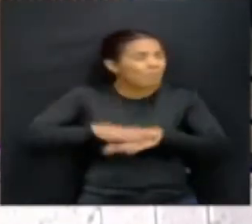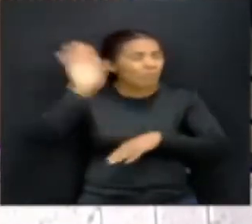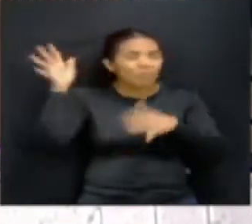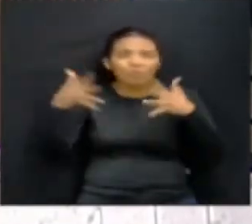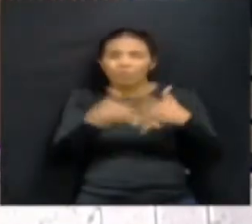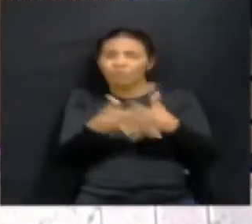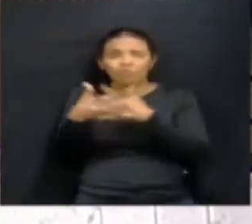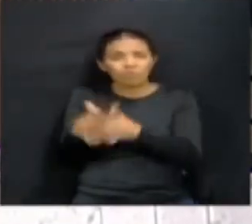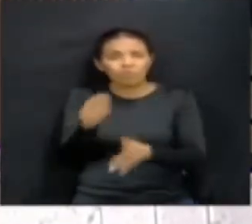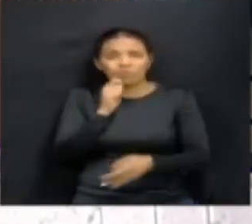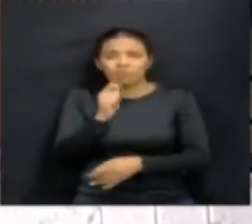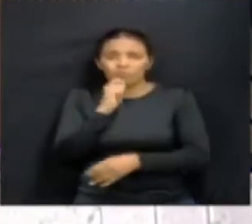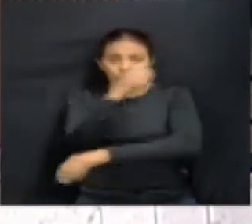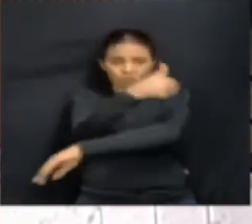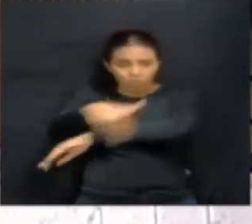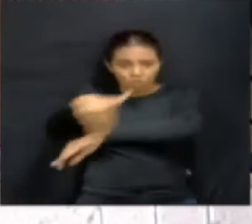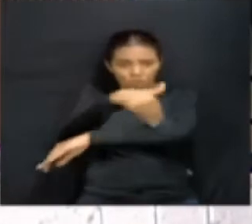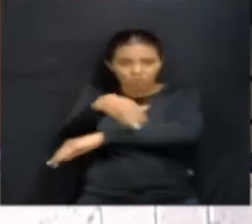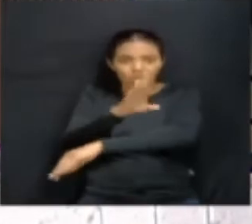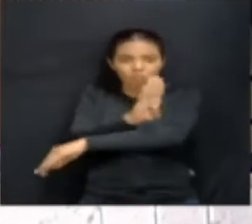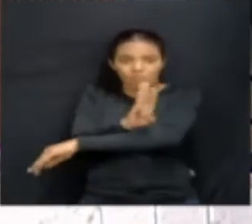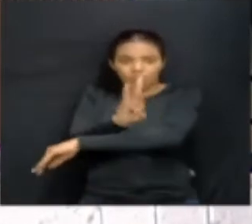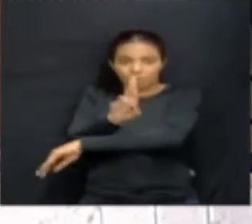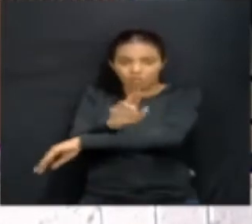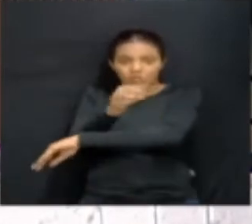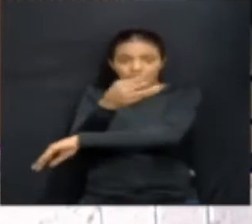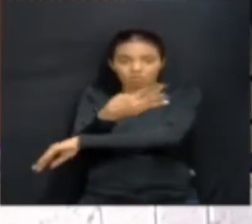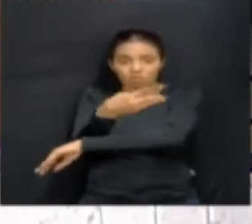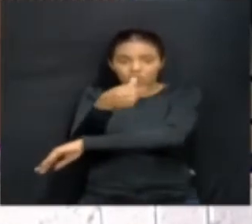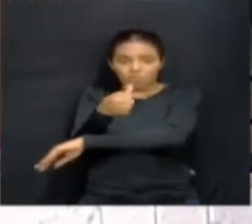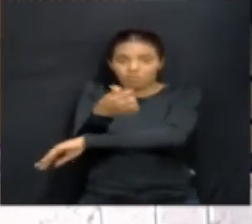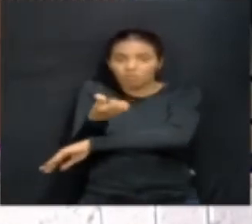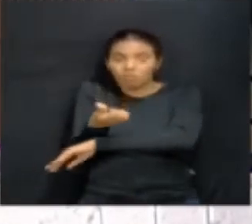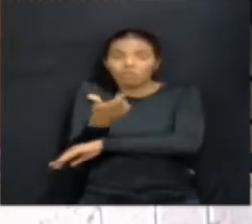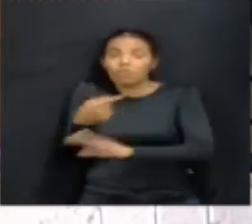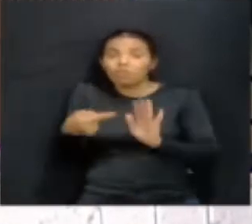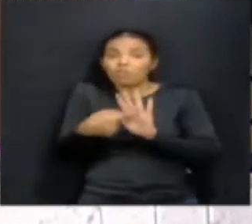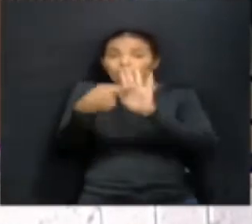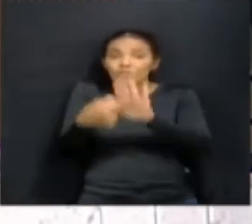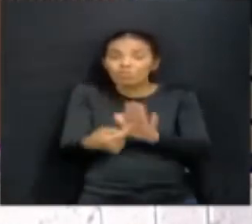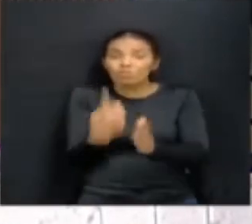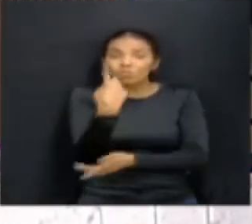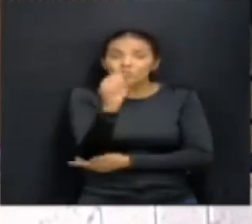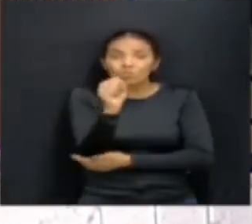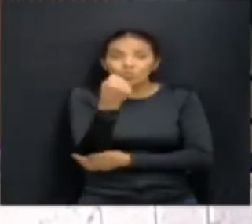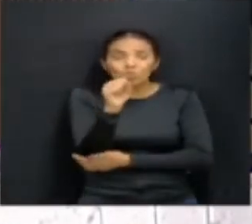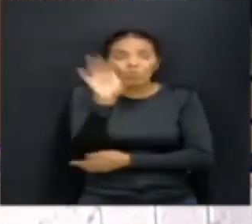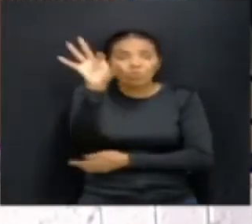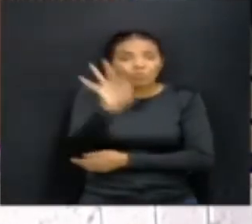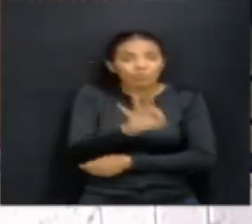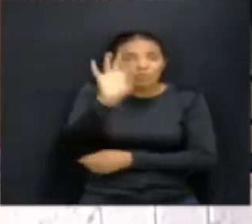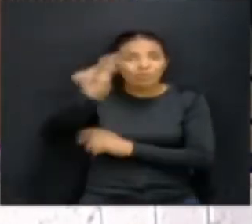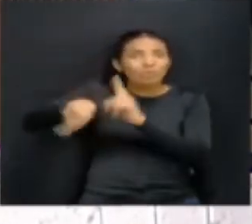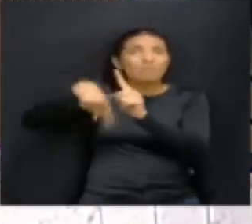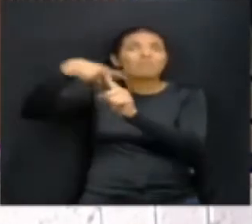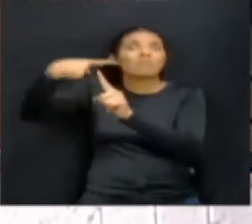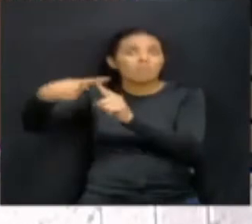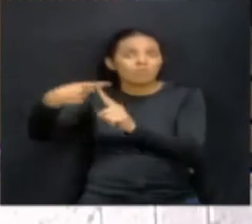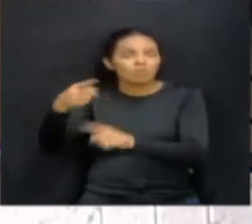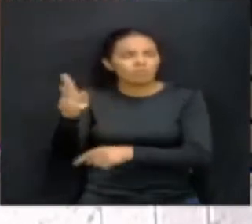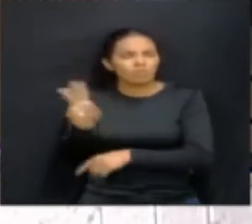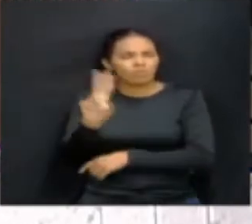corredor da br-376 foi apresentado com dezoito por cento a mais de valor de pedágio do que a licitação anterior